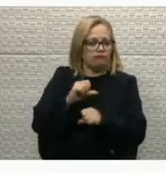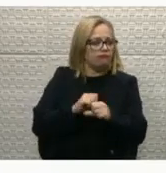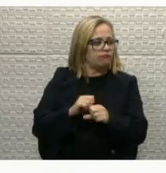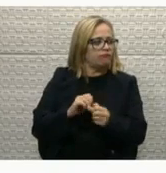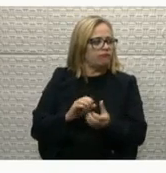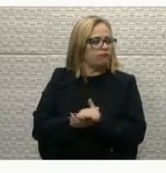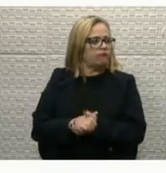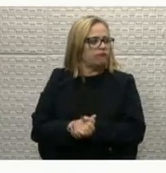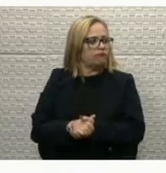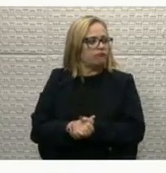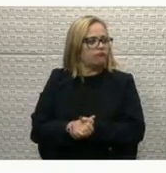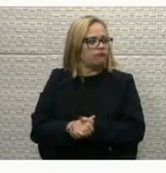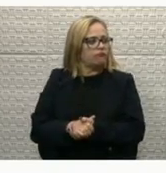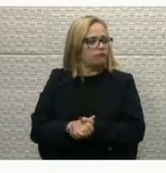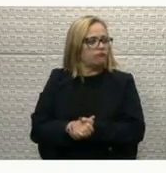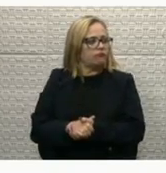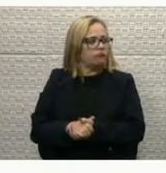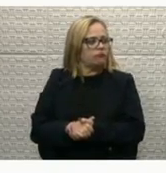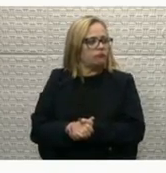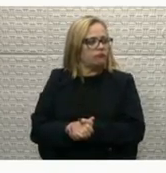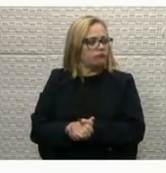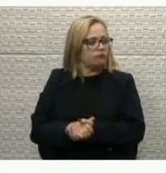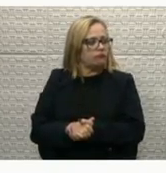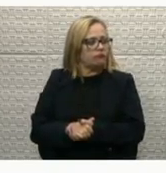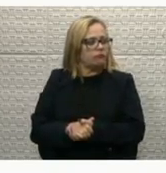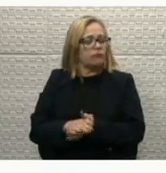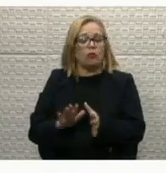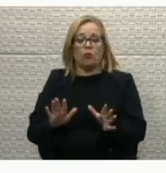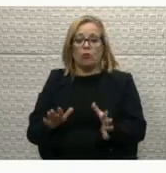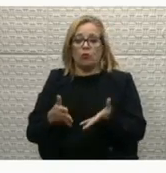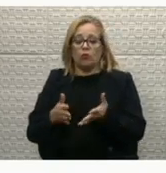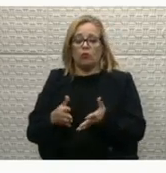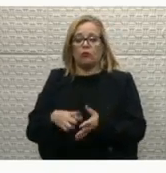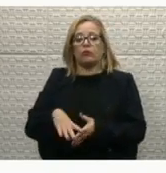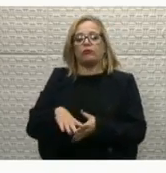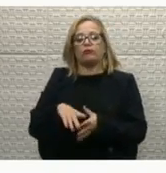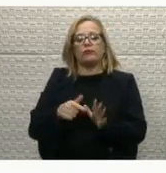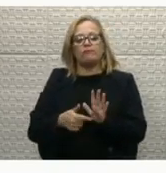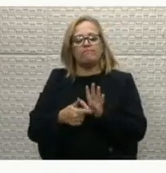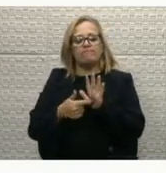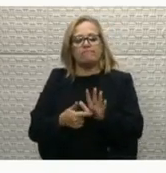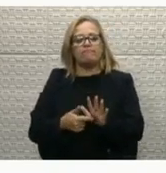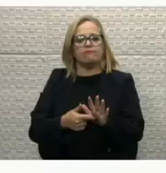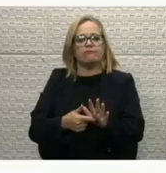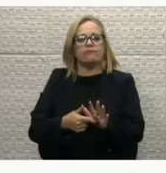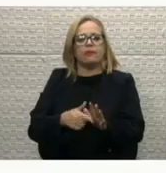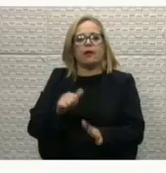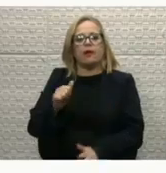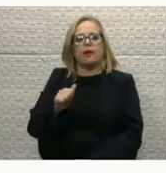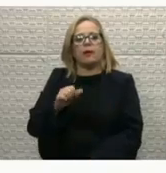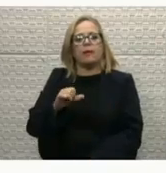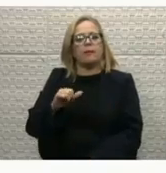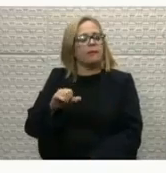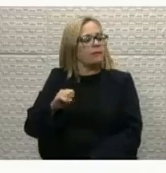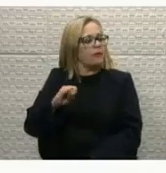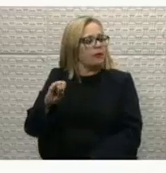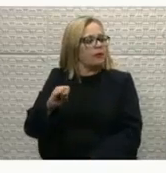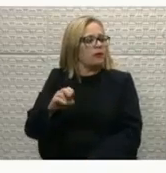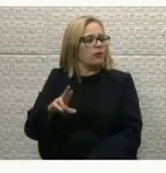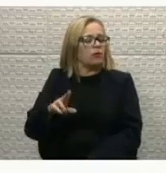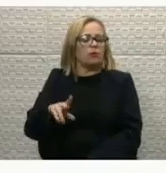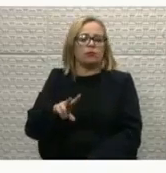quando o determinante da matriz A menos lambda I for igual a